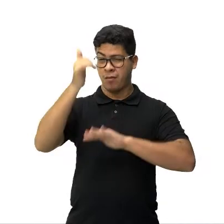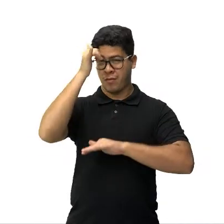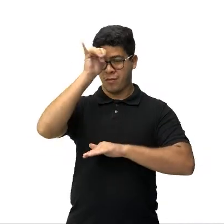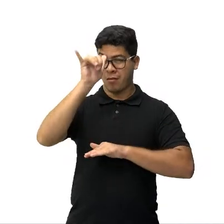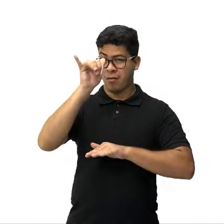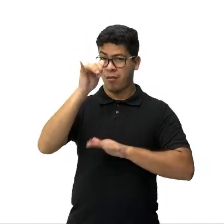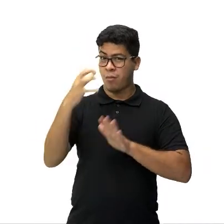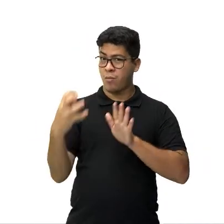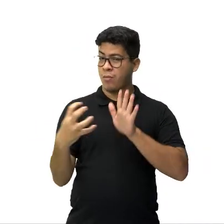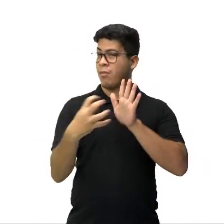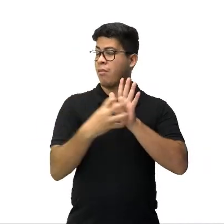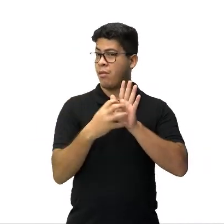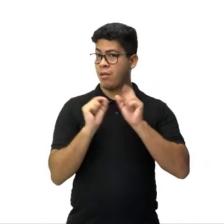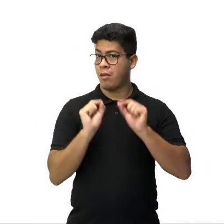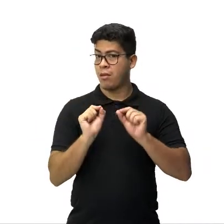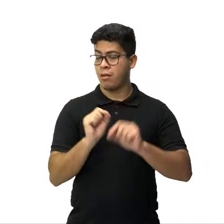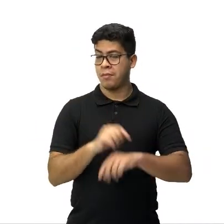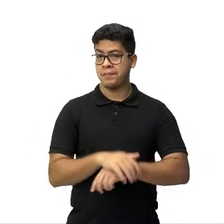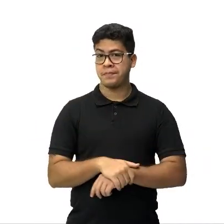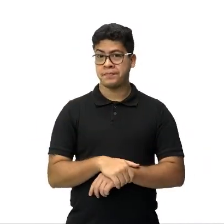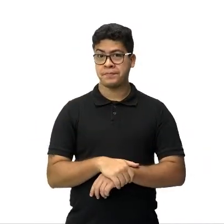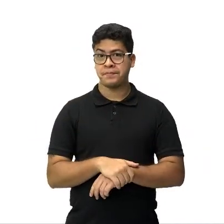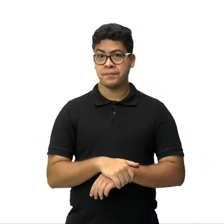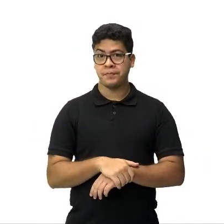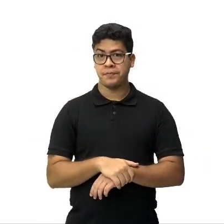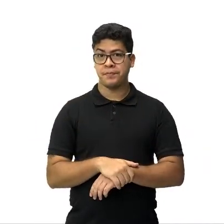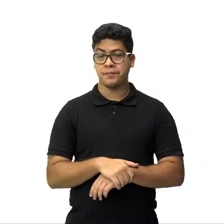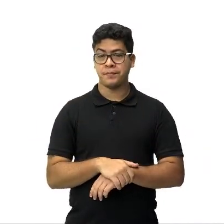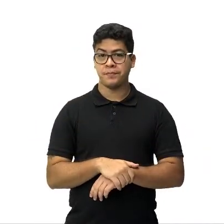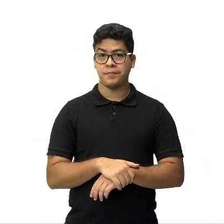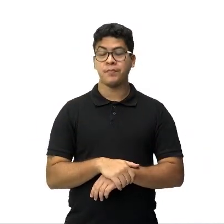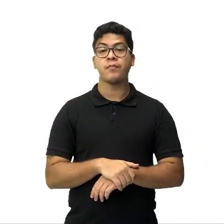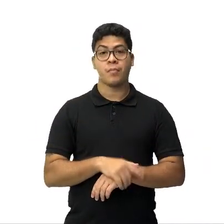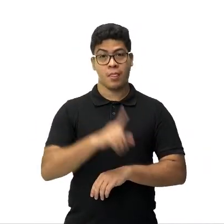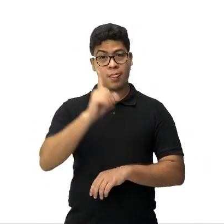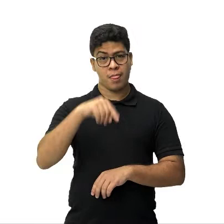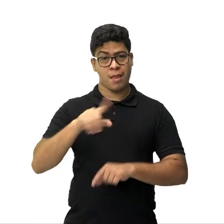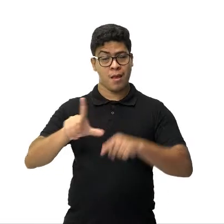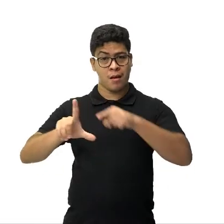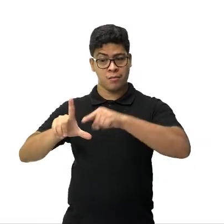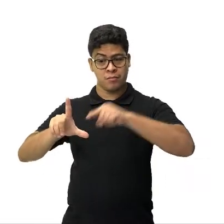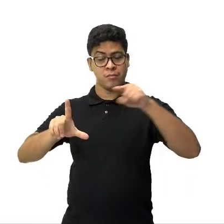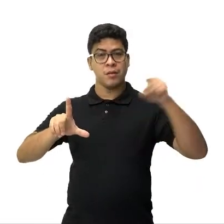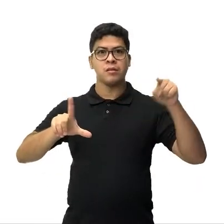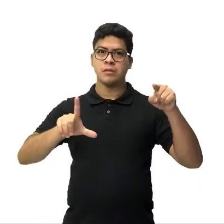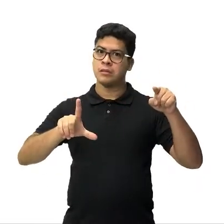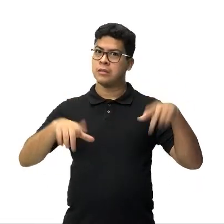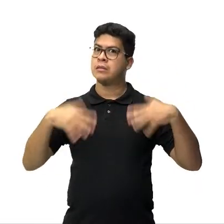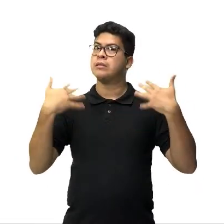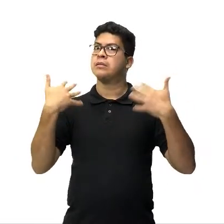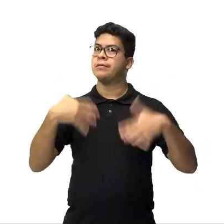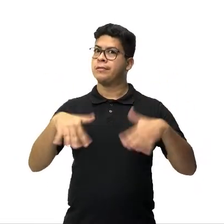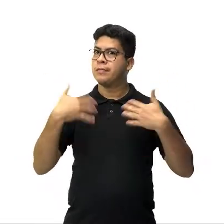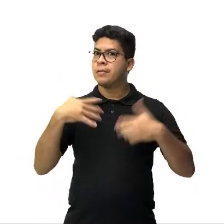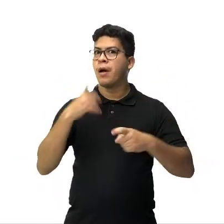juventude. Certo? Então, veja, são dados que são dados alarmantes, né? Quando se refere